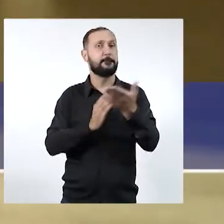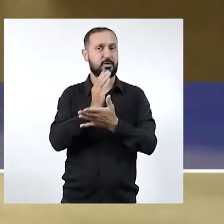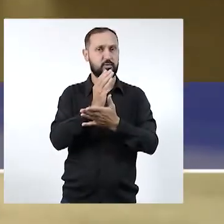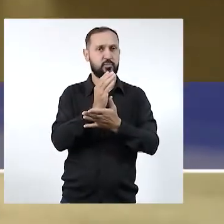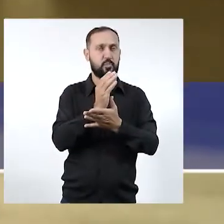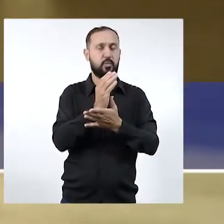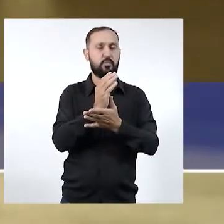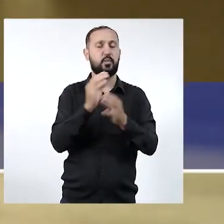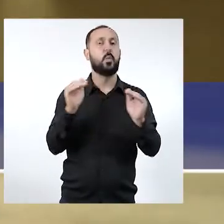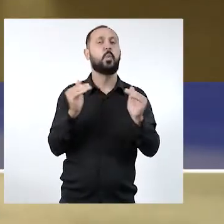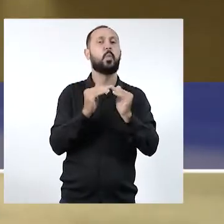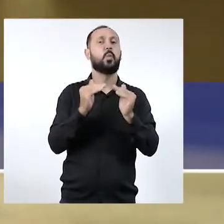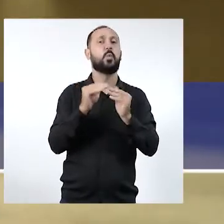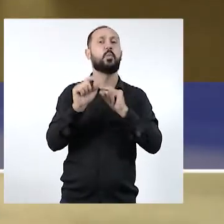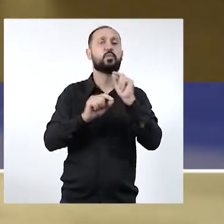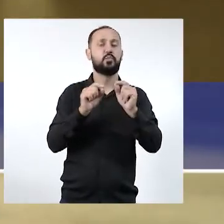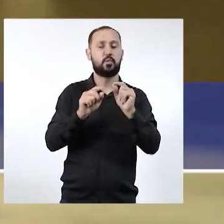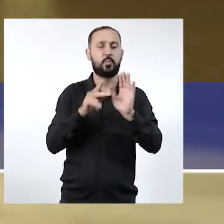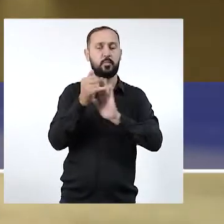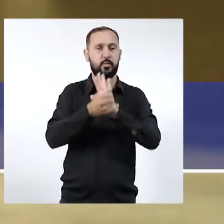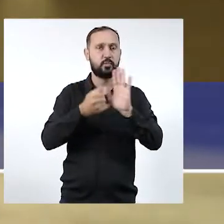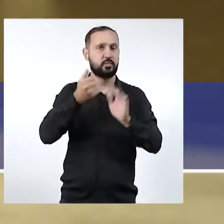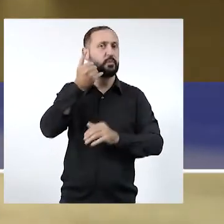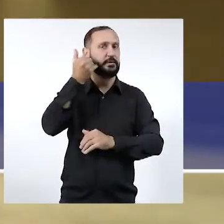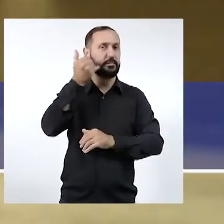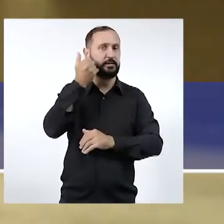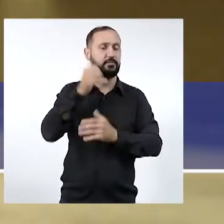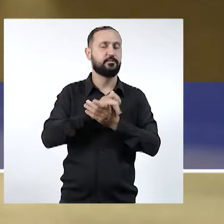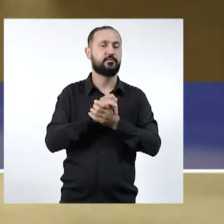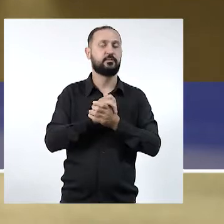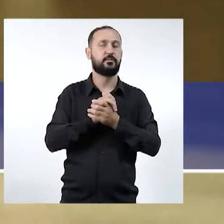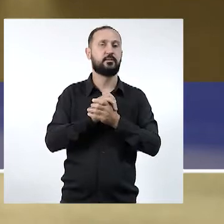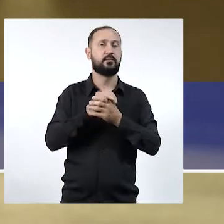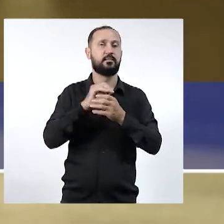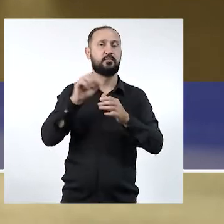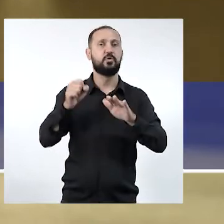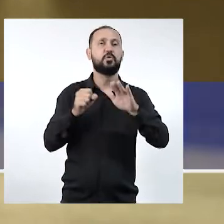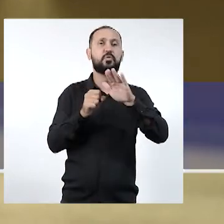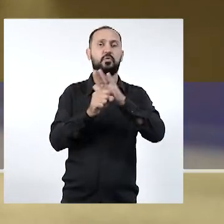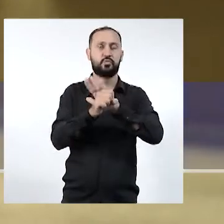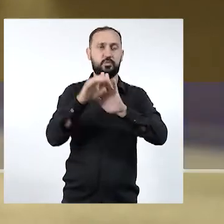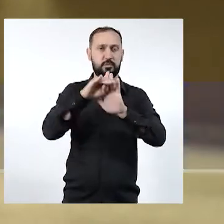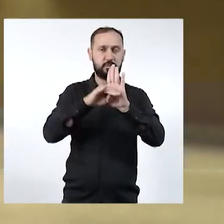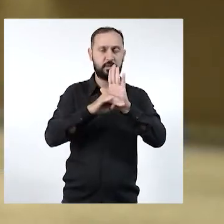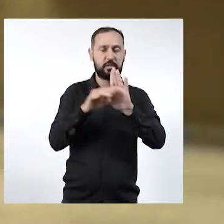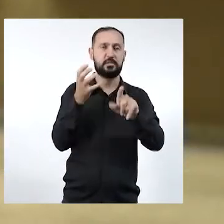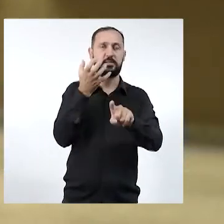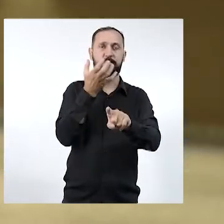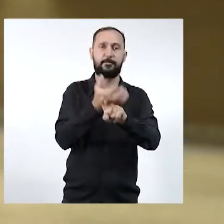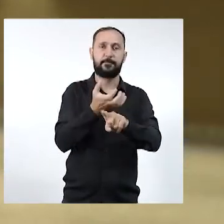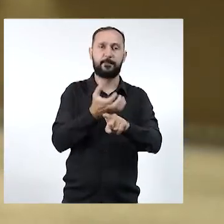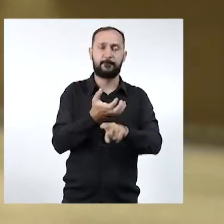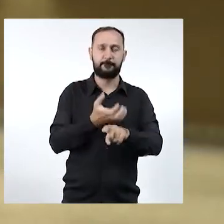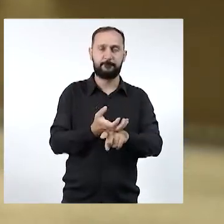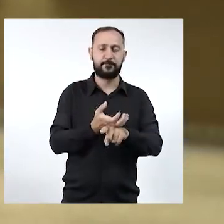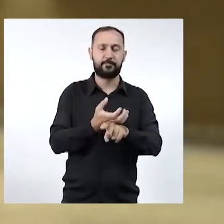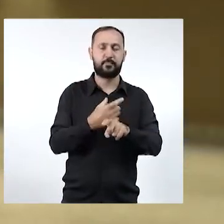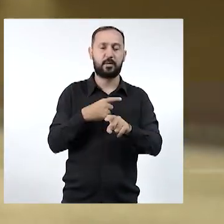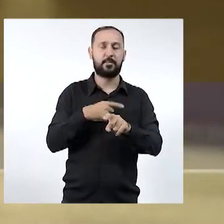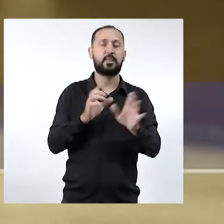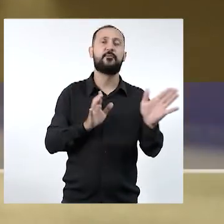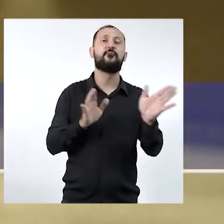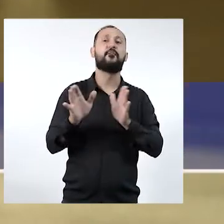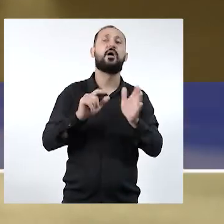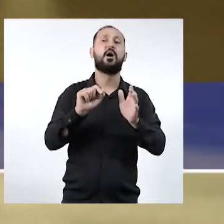Também recebeu parecer favorável o projeto do deputado Jamilson Nami, que inclui nos componentes curriculares